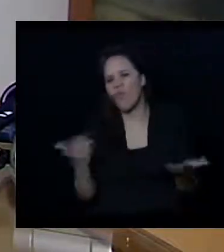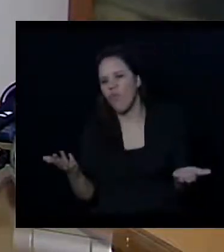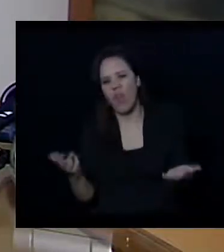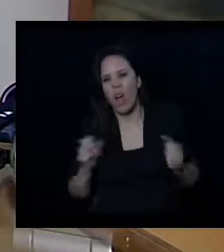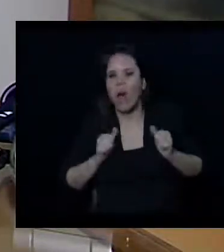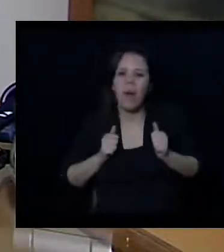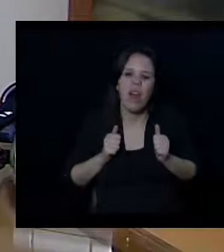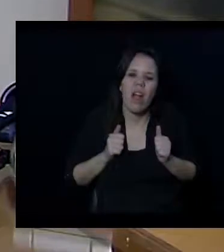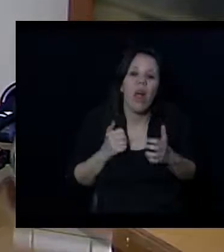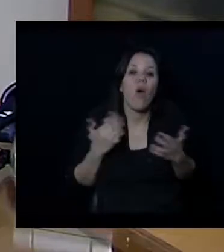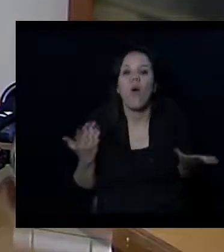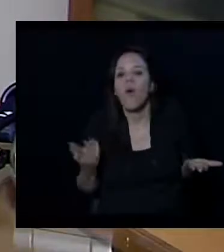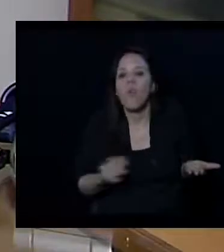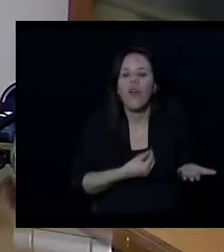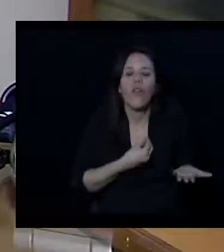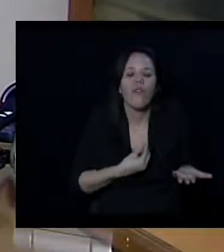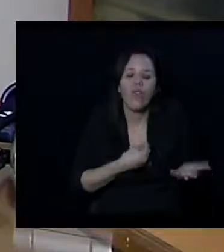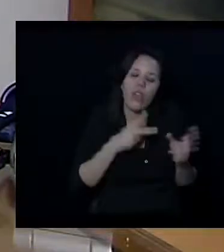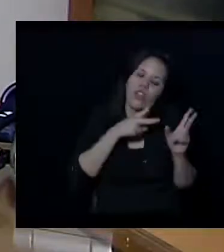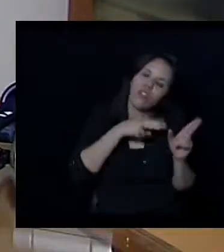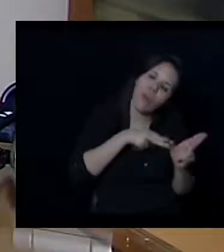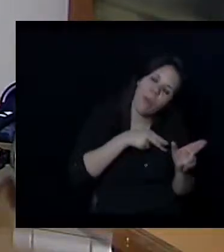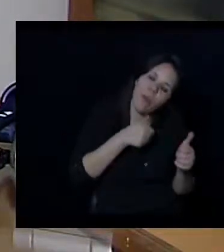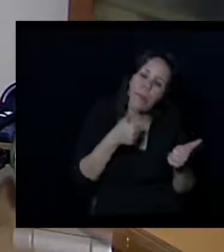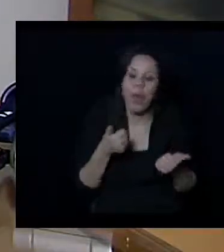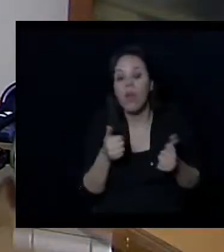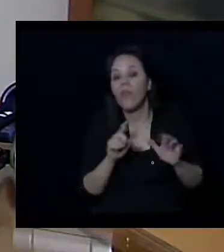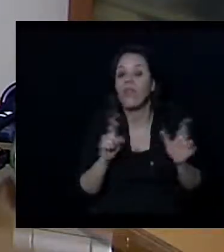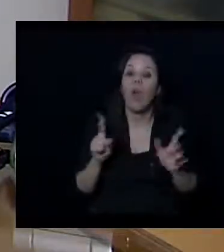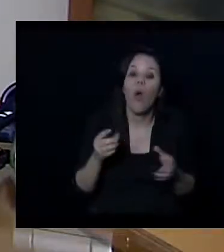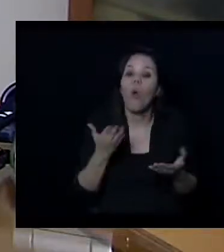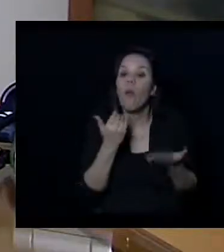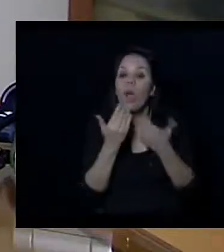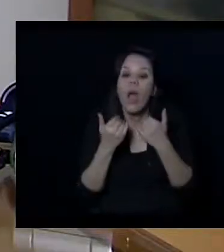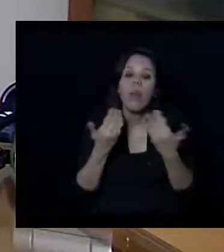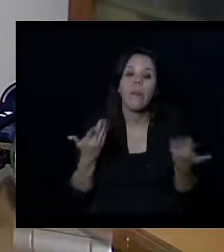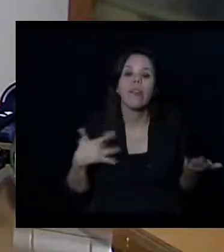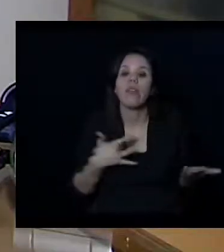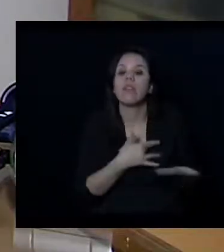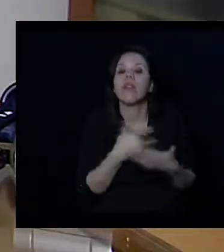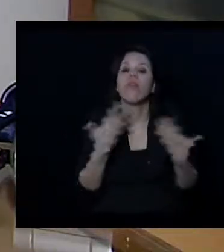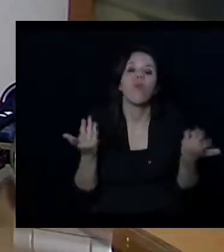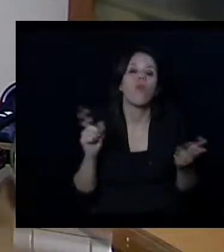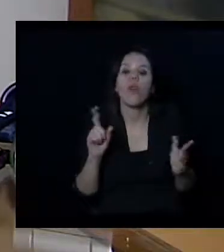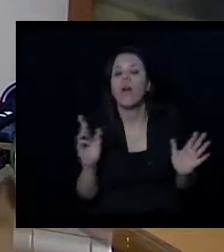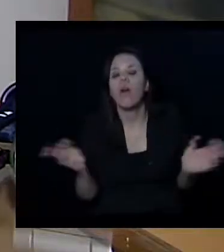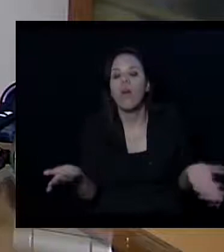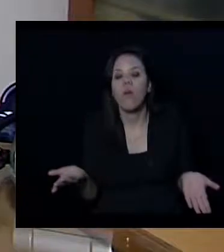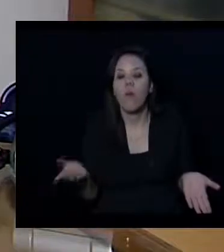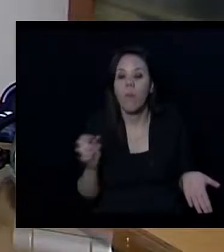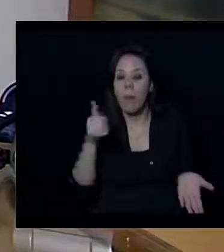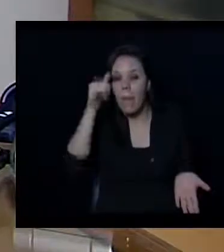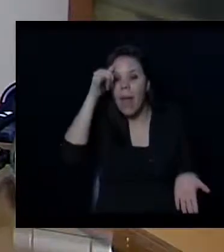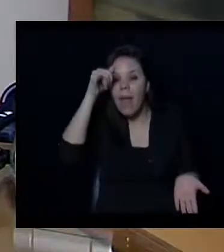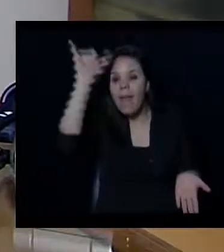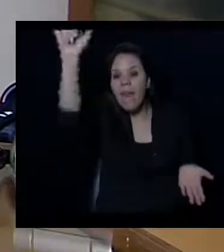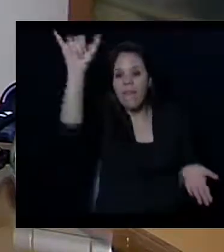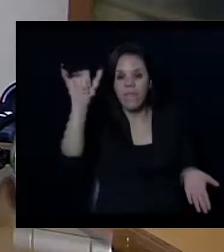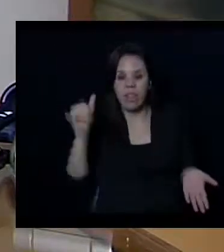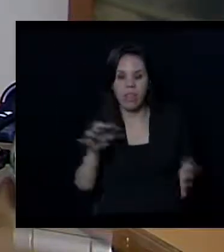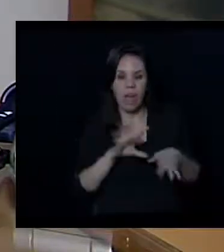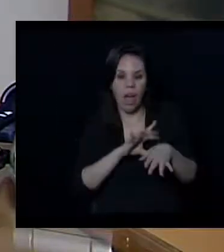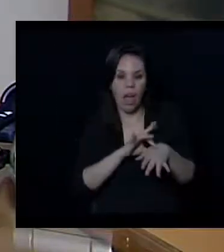como que é o estilo de sono dele, como que é a alimentação. Para prevenir a doença cardíaca, a gente tem que